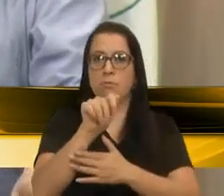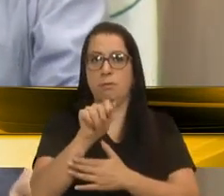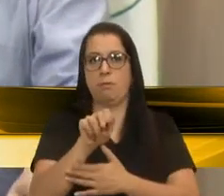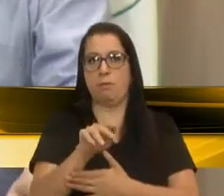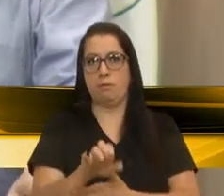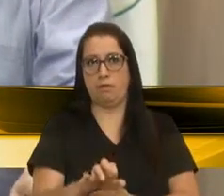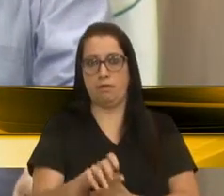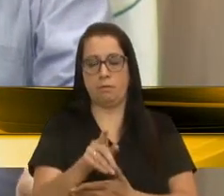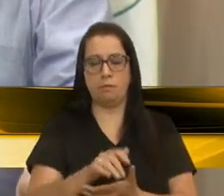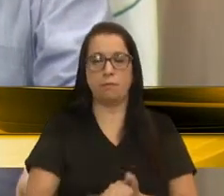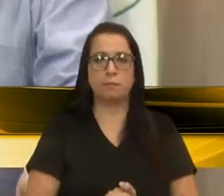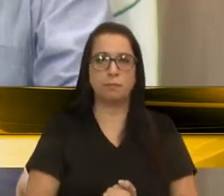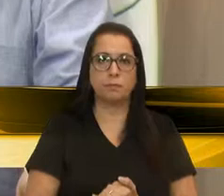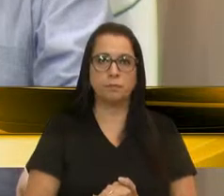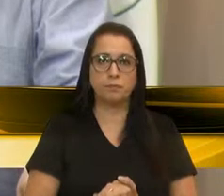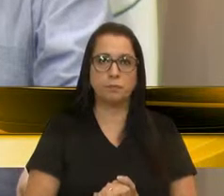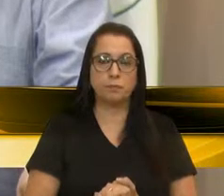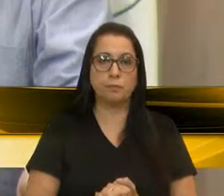E